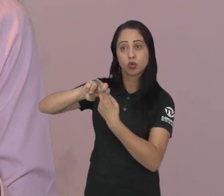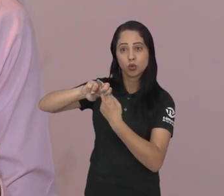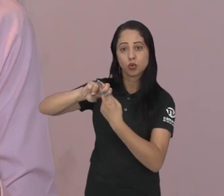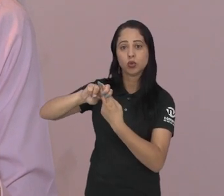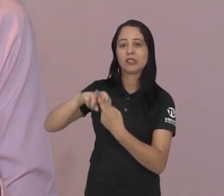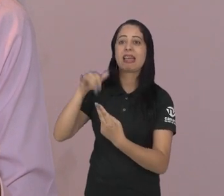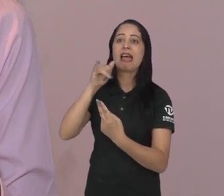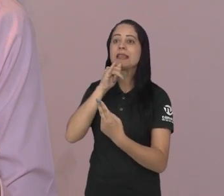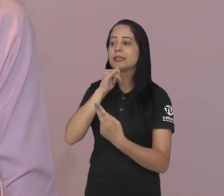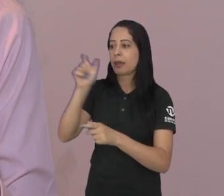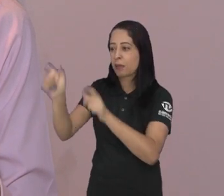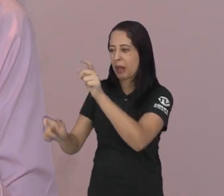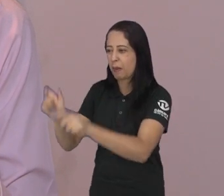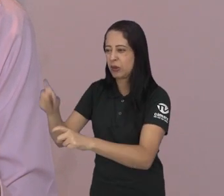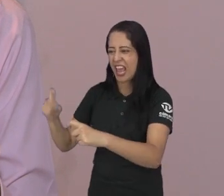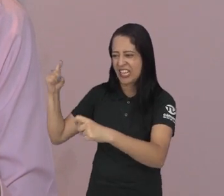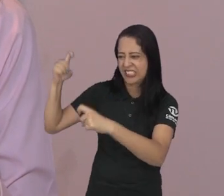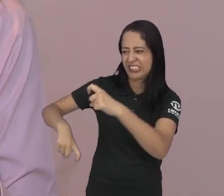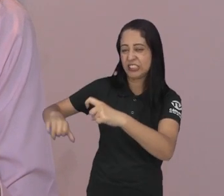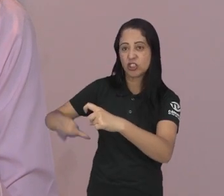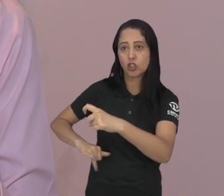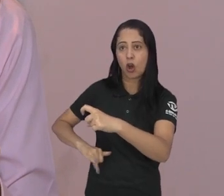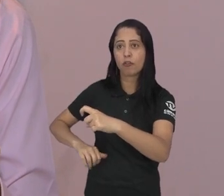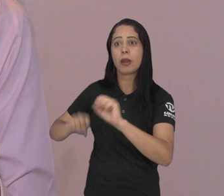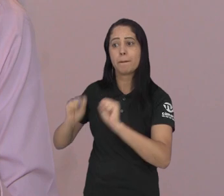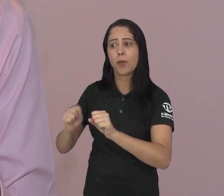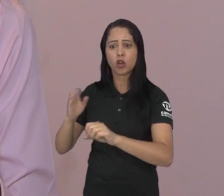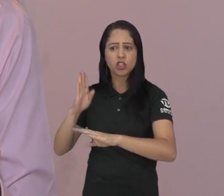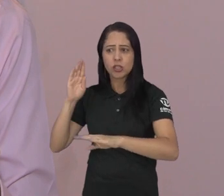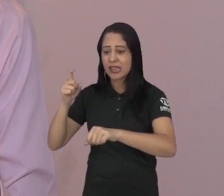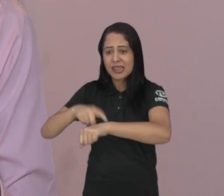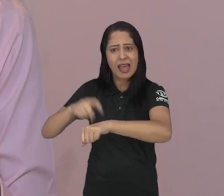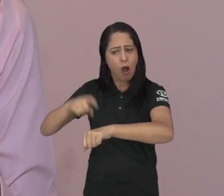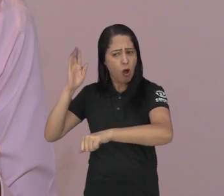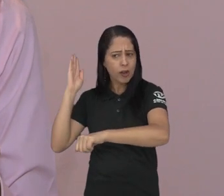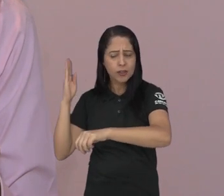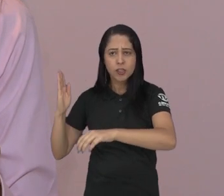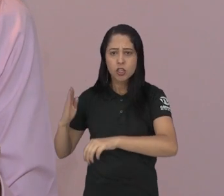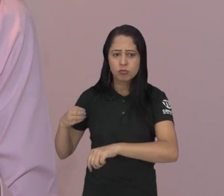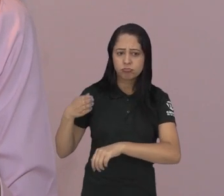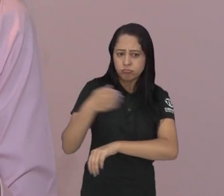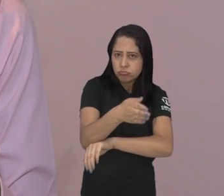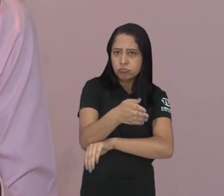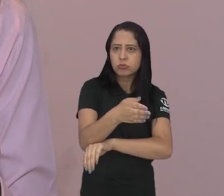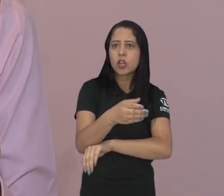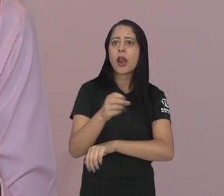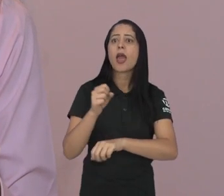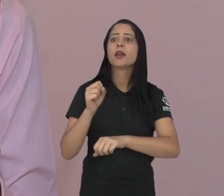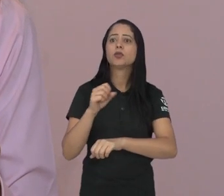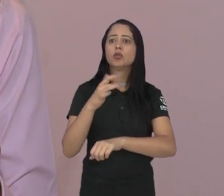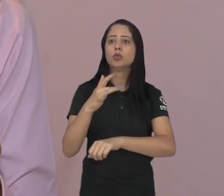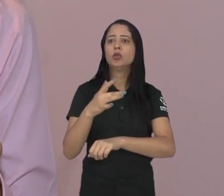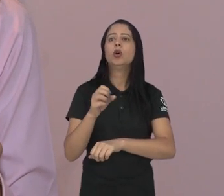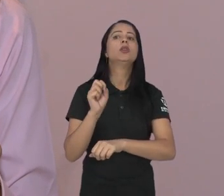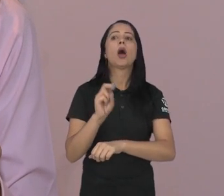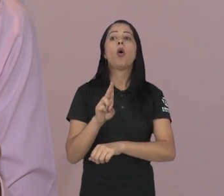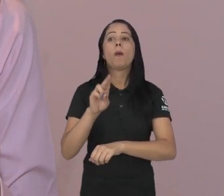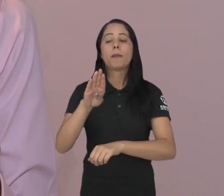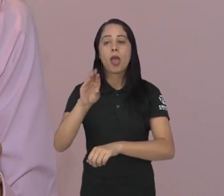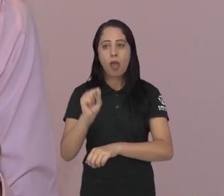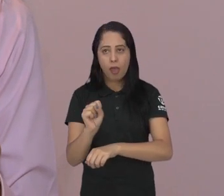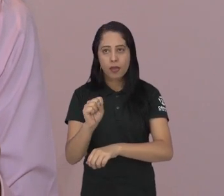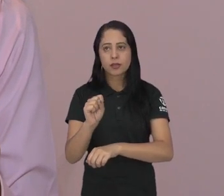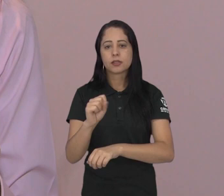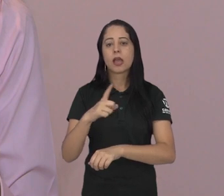que tenha sofrido um abuso sexual é um atendimento médico né os exames quanto também o psicológico